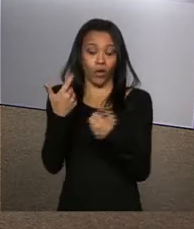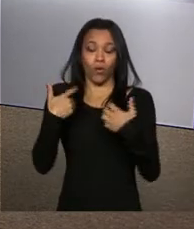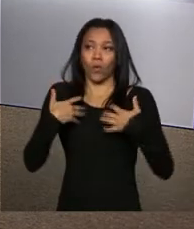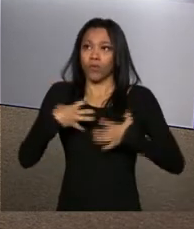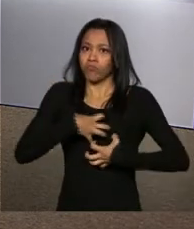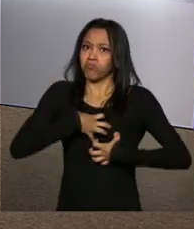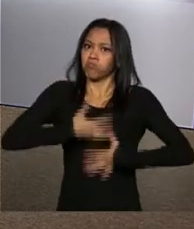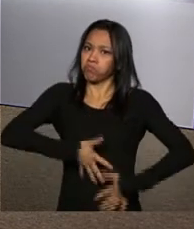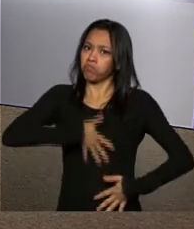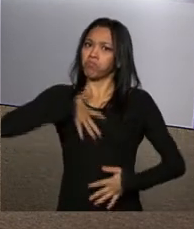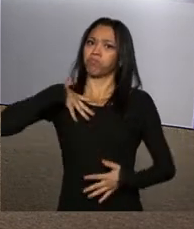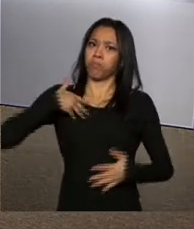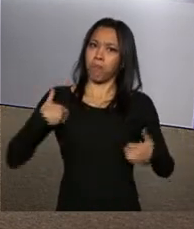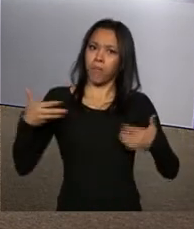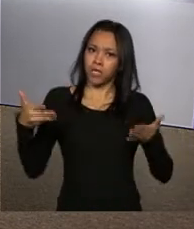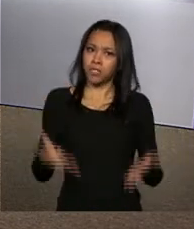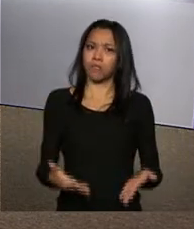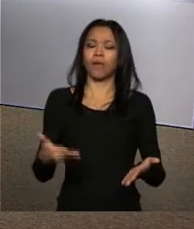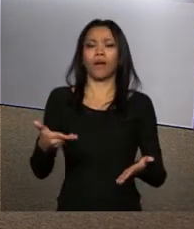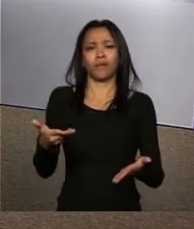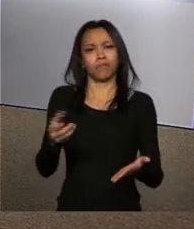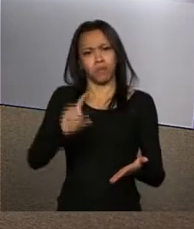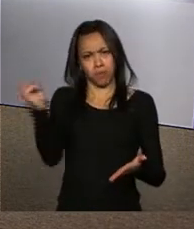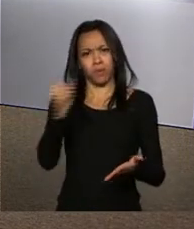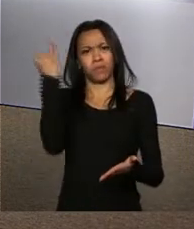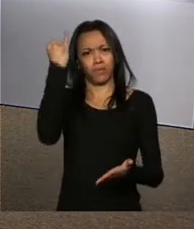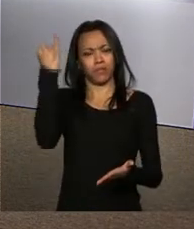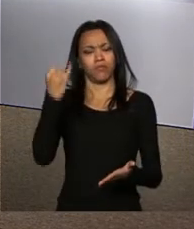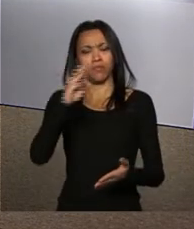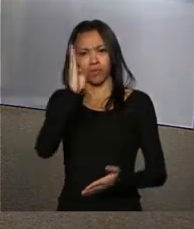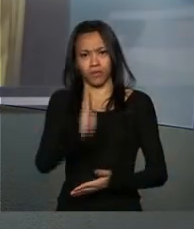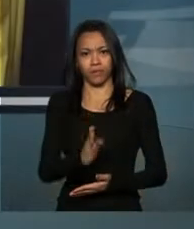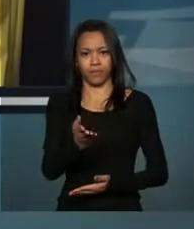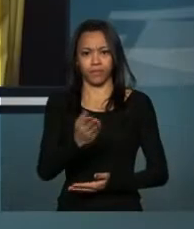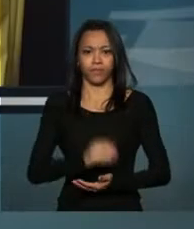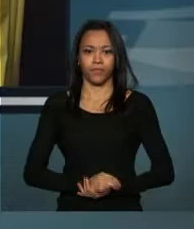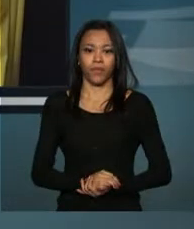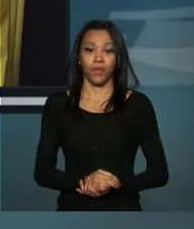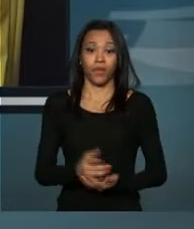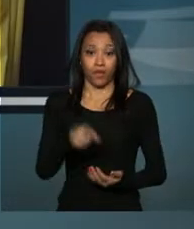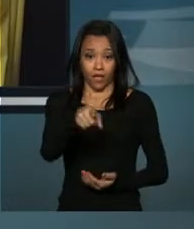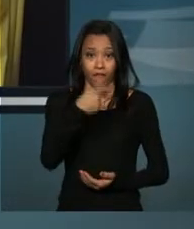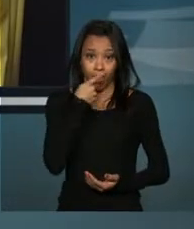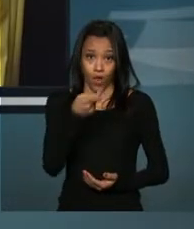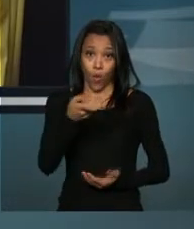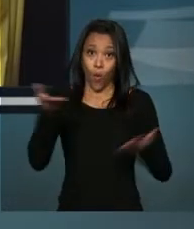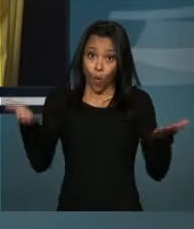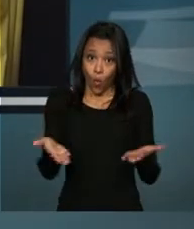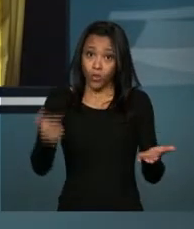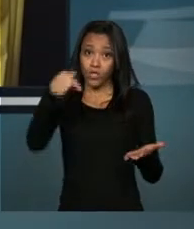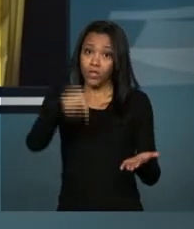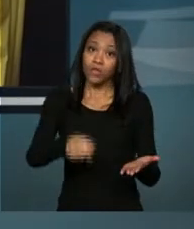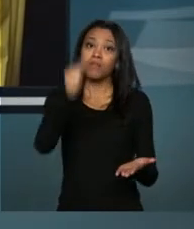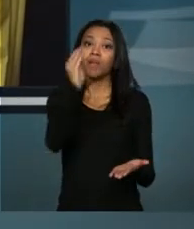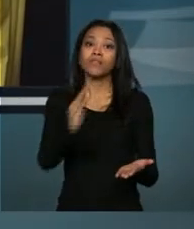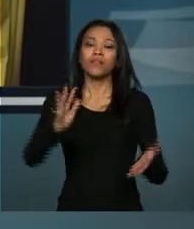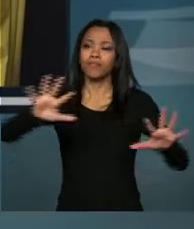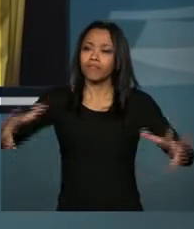poder participar deste momento tão importante para o Brasil. Hoje aqui em Brasília, nessa solenidade que vai